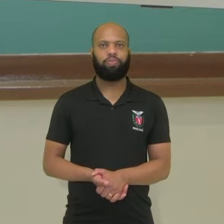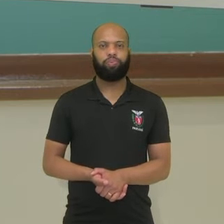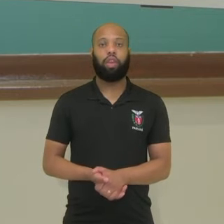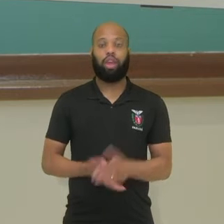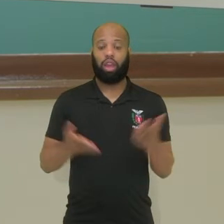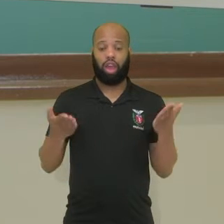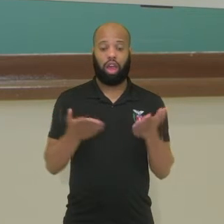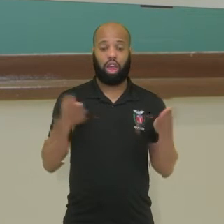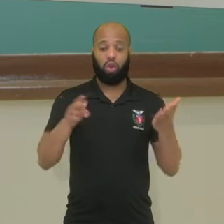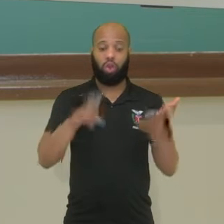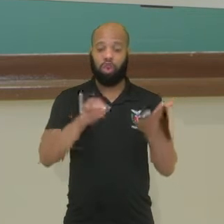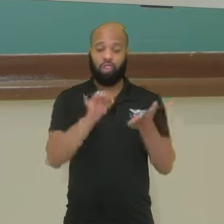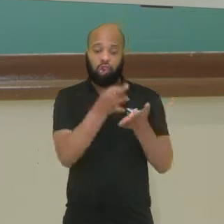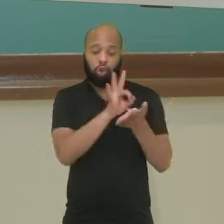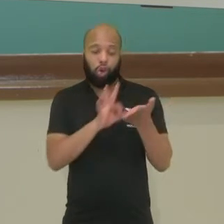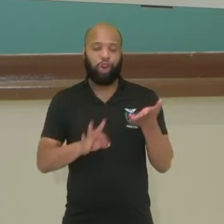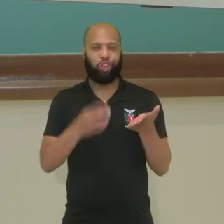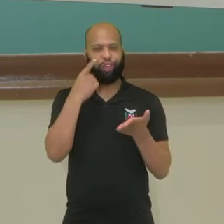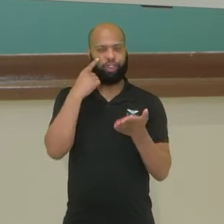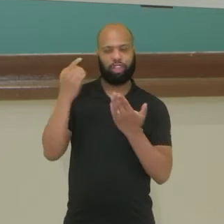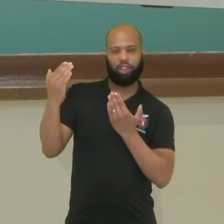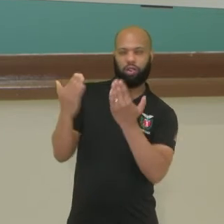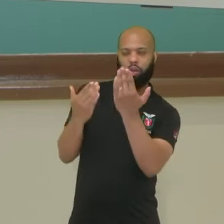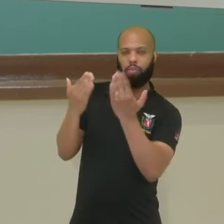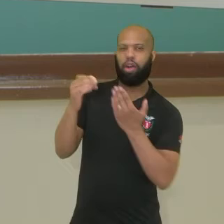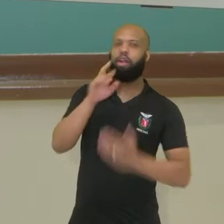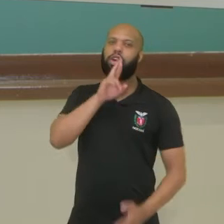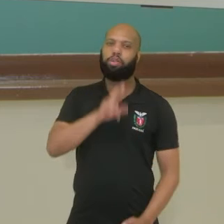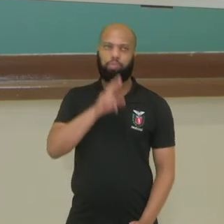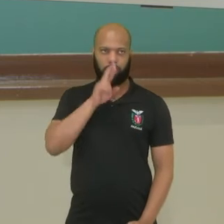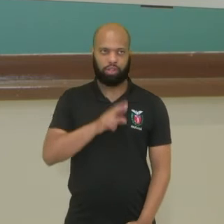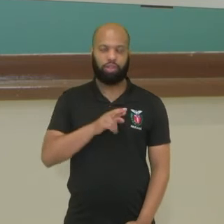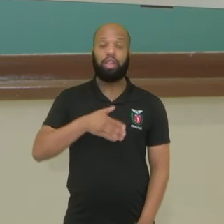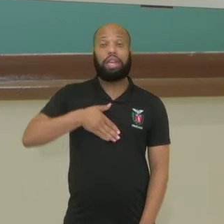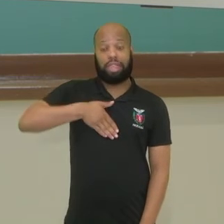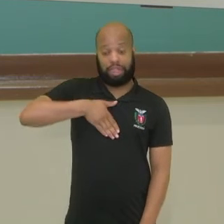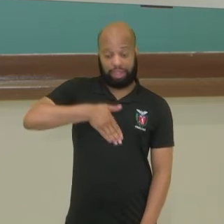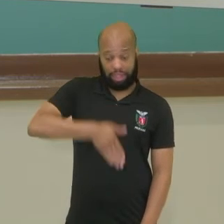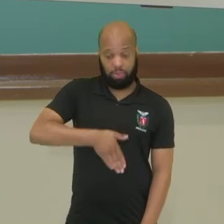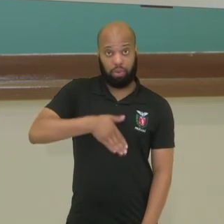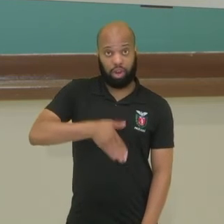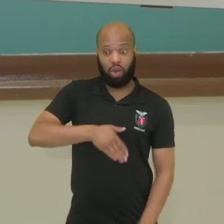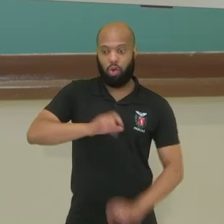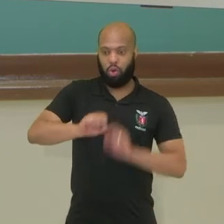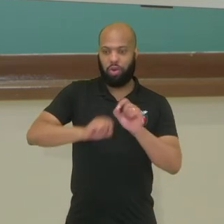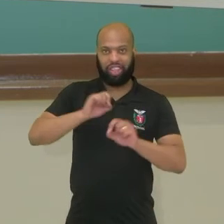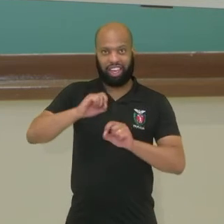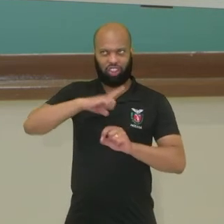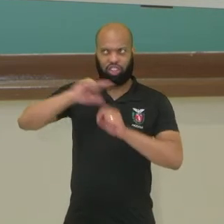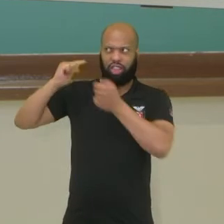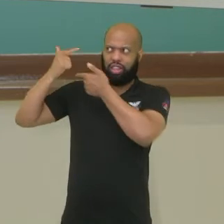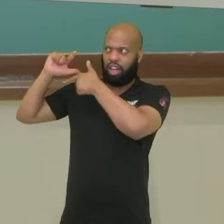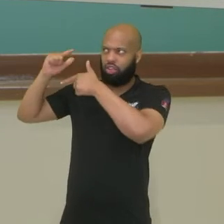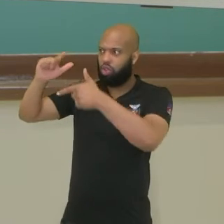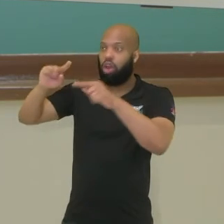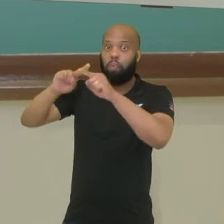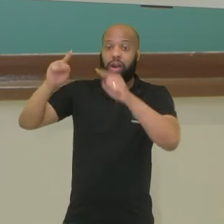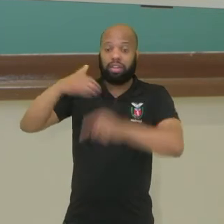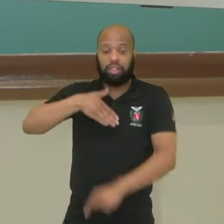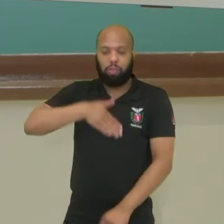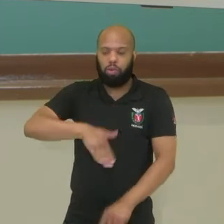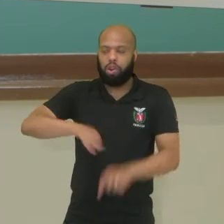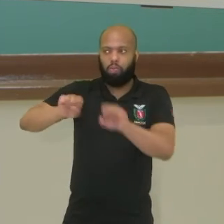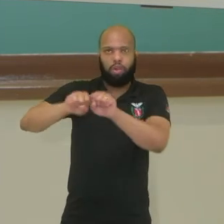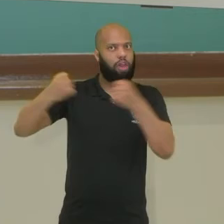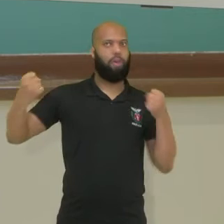Pessoal, vamos corrigir a nossa atividade, né? Napoleão Bonaparte rompeu com a tradição, né, que era uma tradição